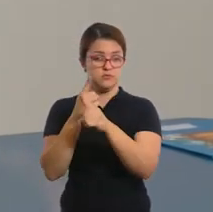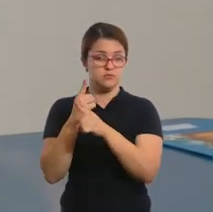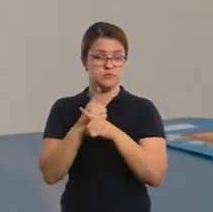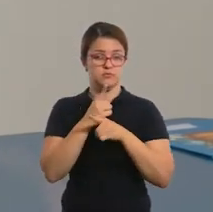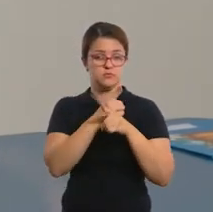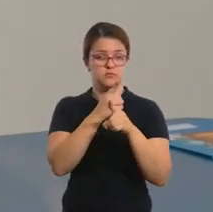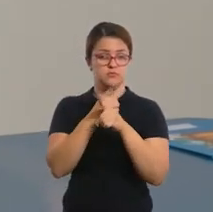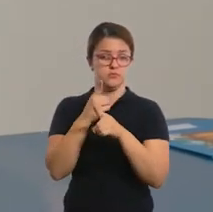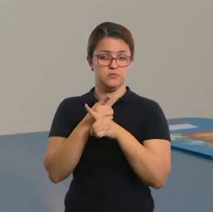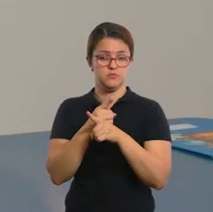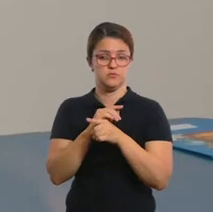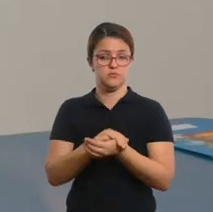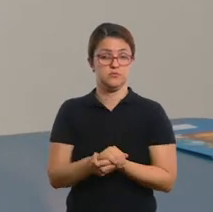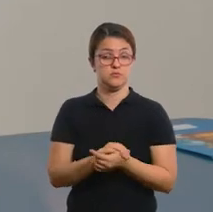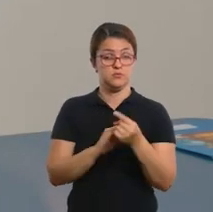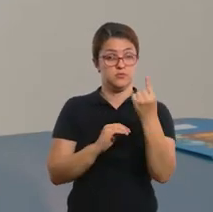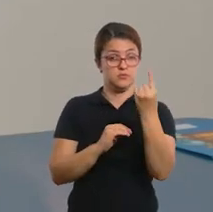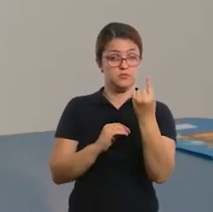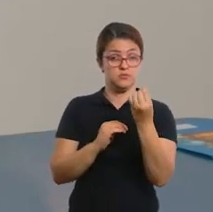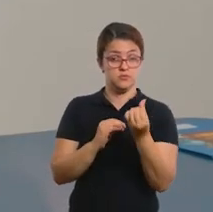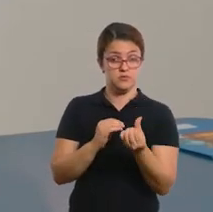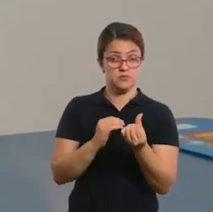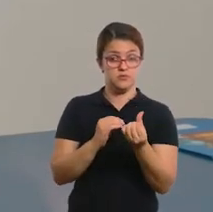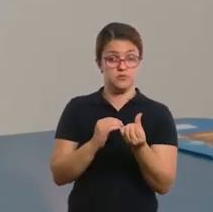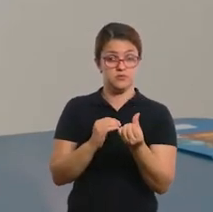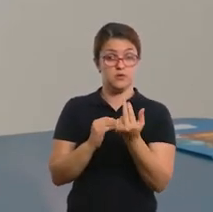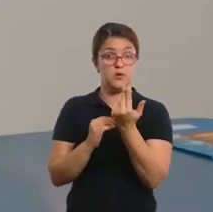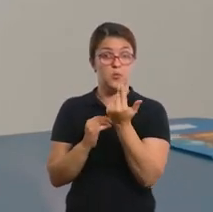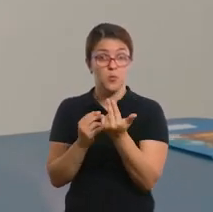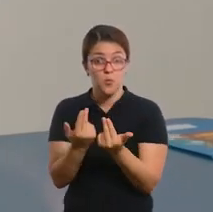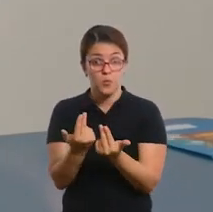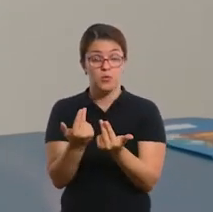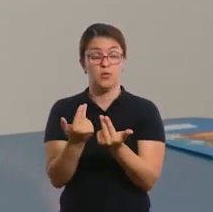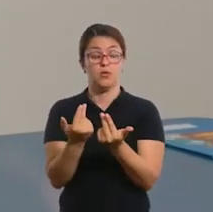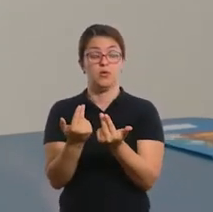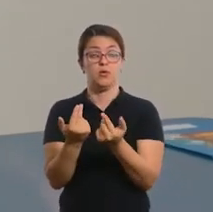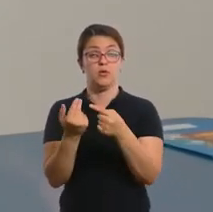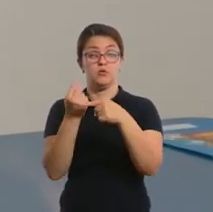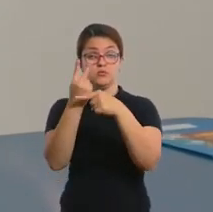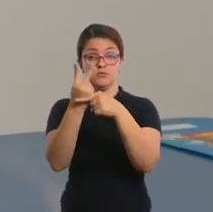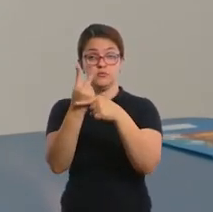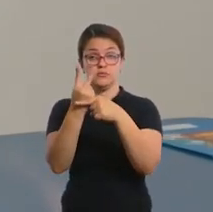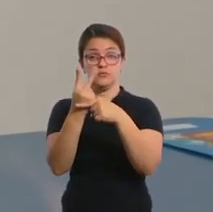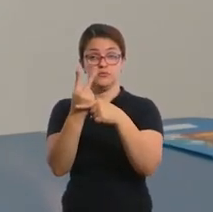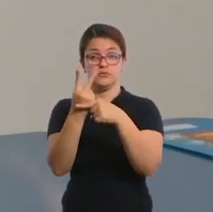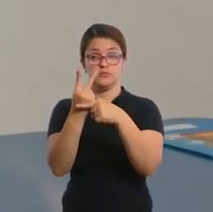dizer que a fração 1/6 é equivalente à fração